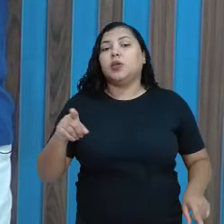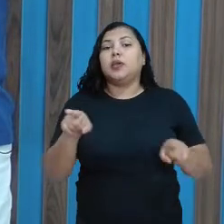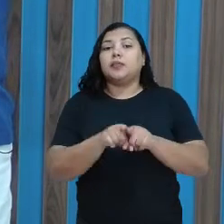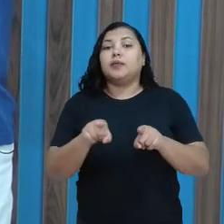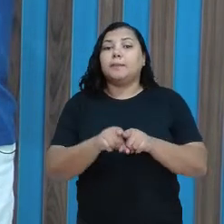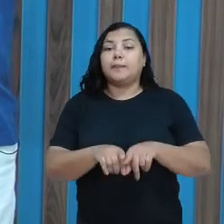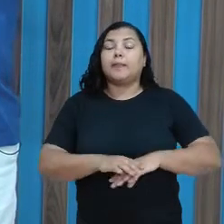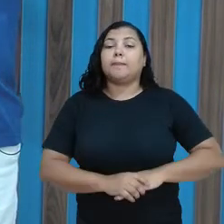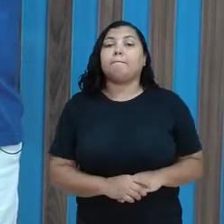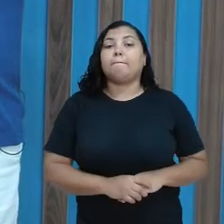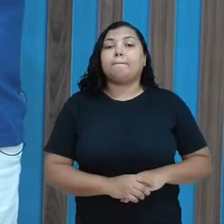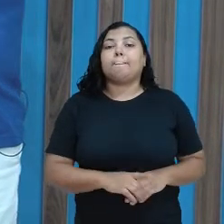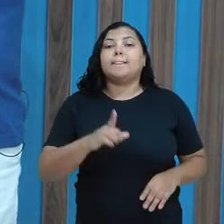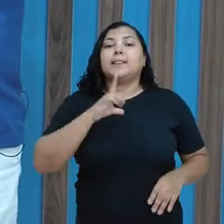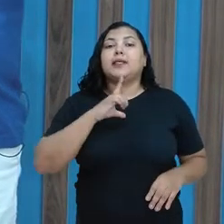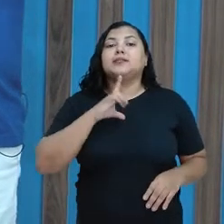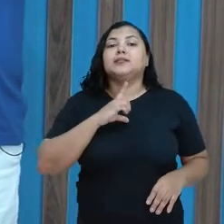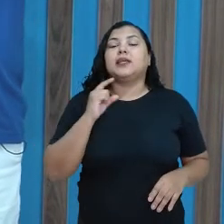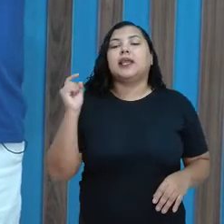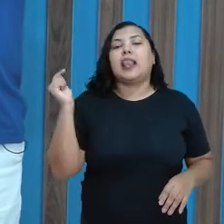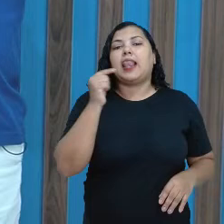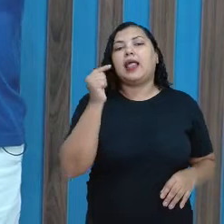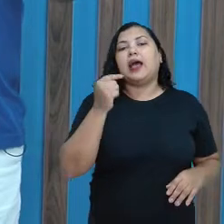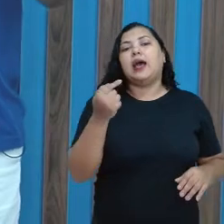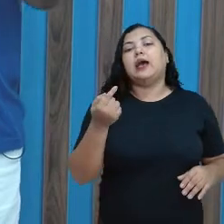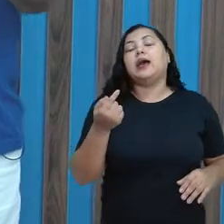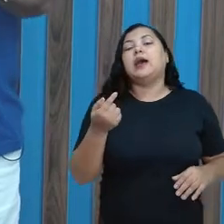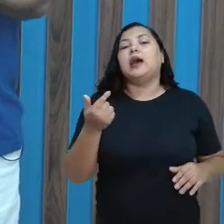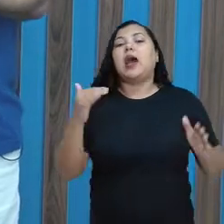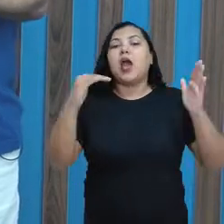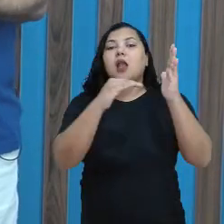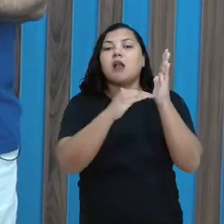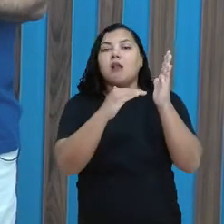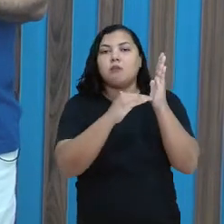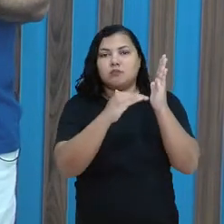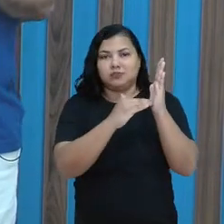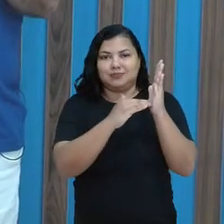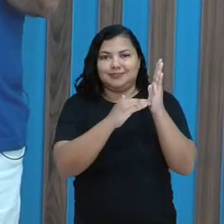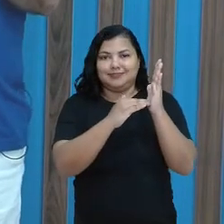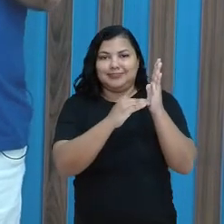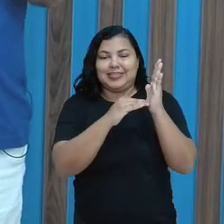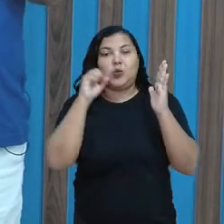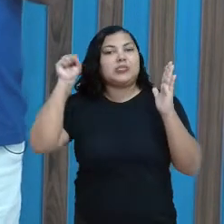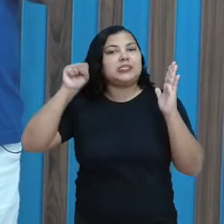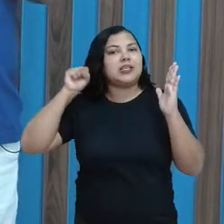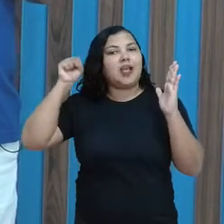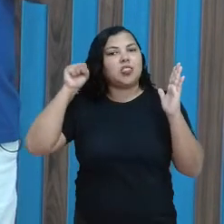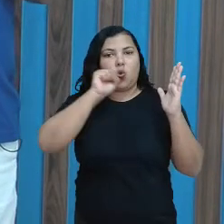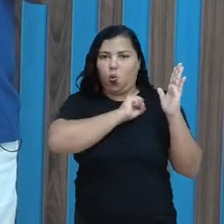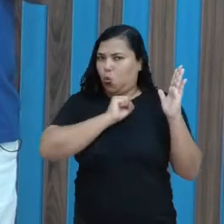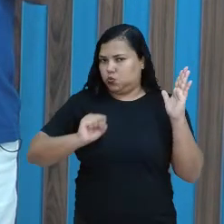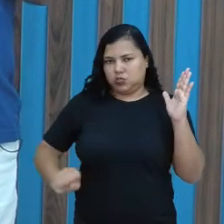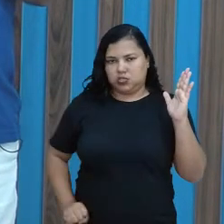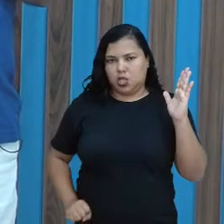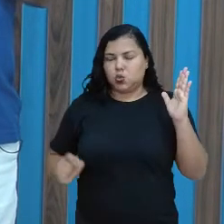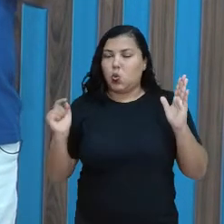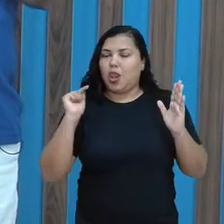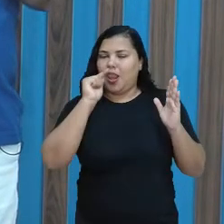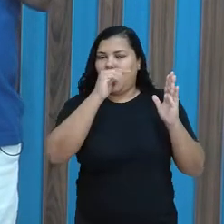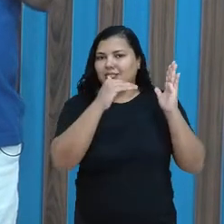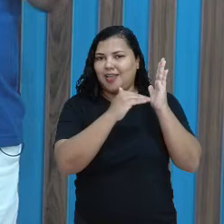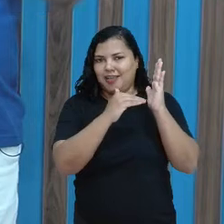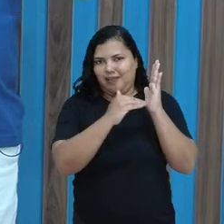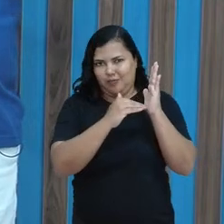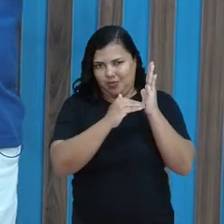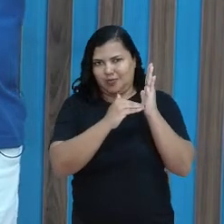também né, a Câmara onde ficam os senadores, né? Então a gente tem os deputados federais, né, que atuam